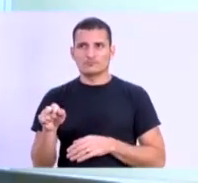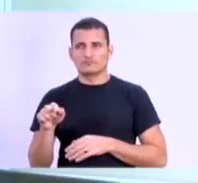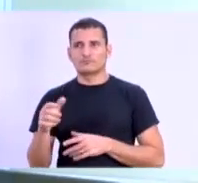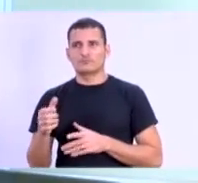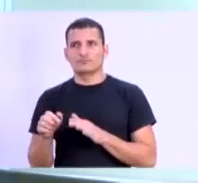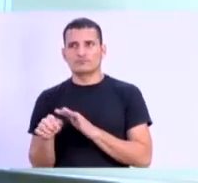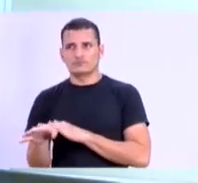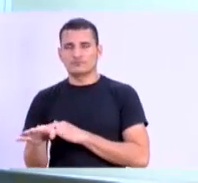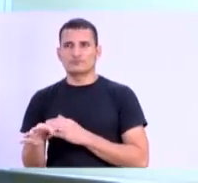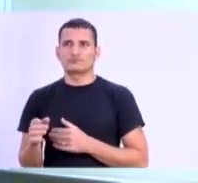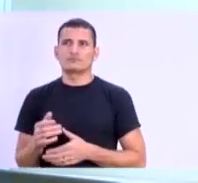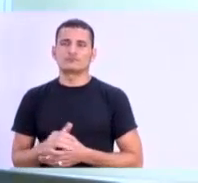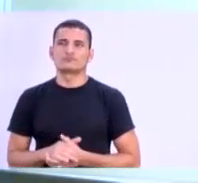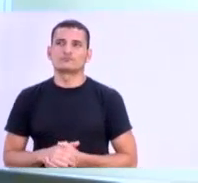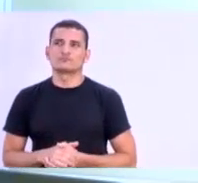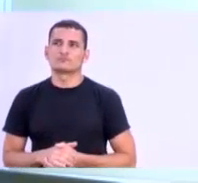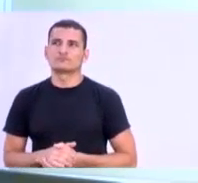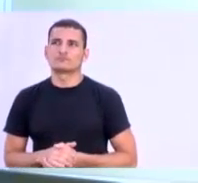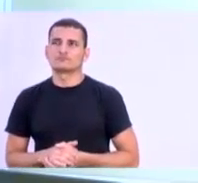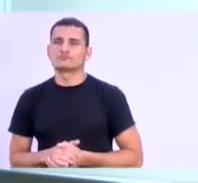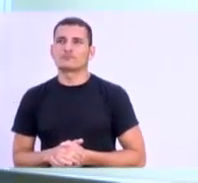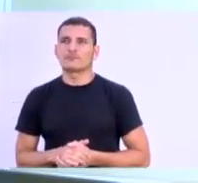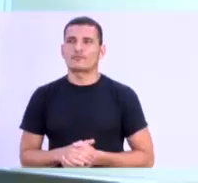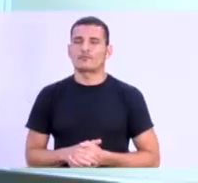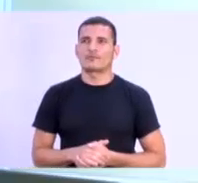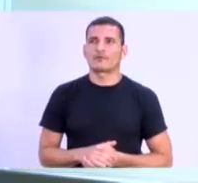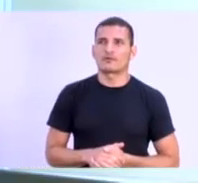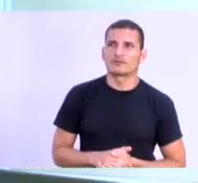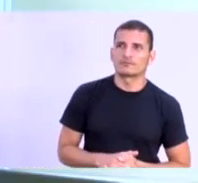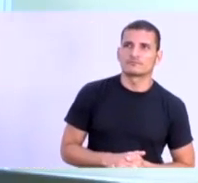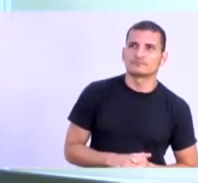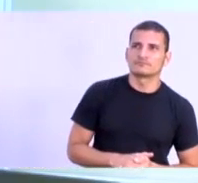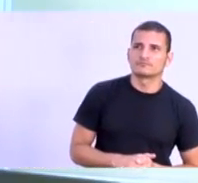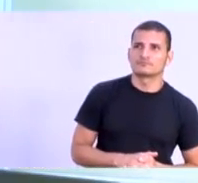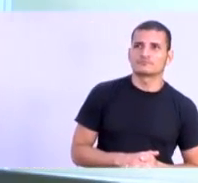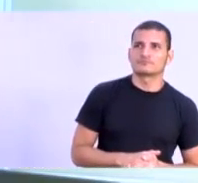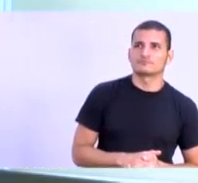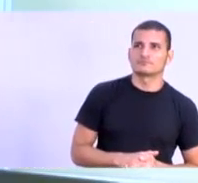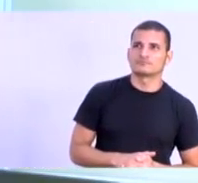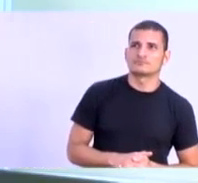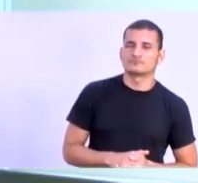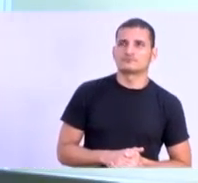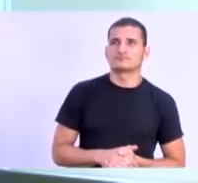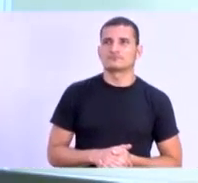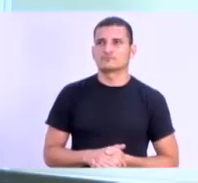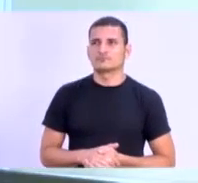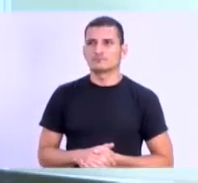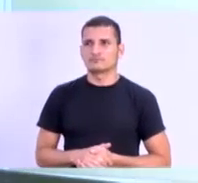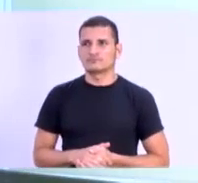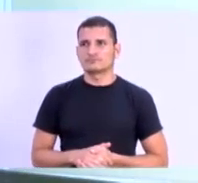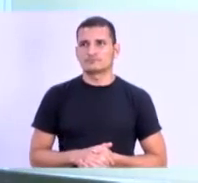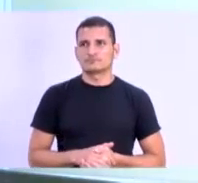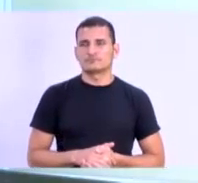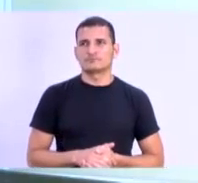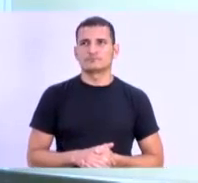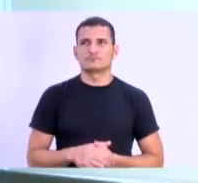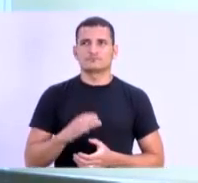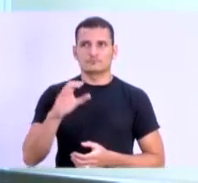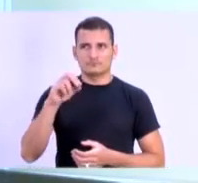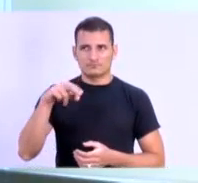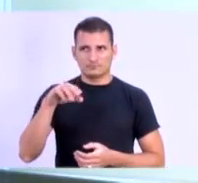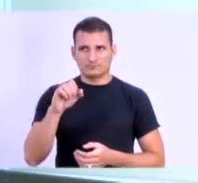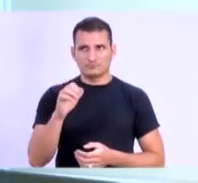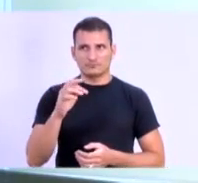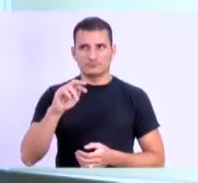precisei eu fui bem explícito, né? O momento que eu quero que seja executado. No caso do construtor, não.